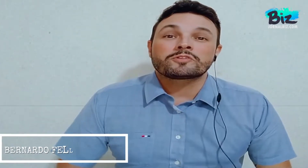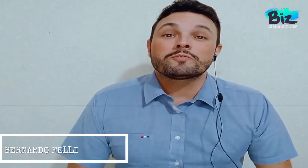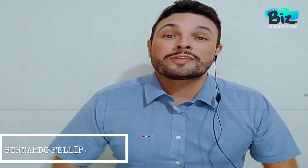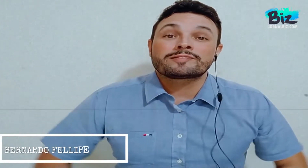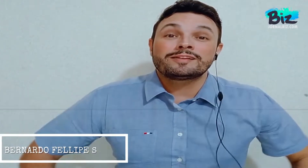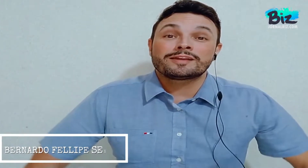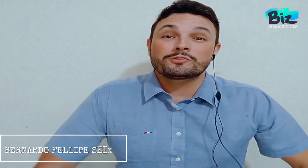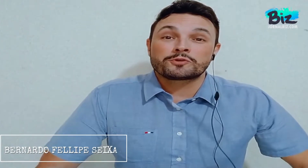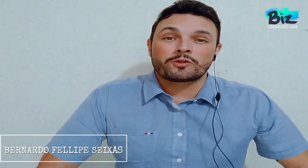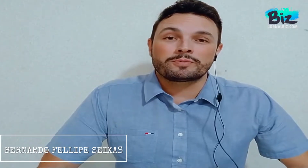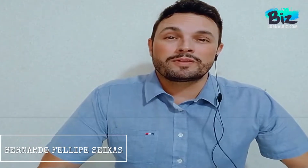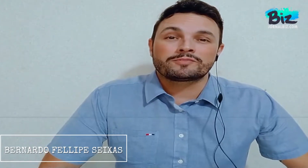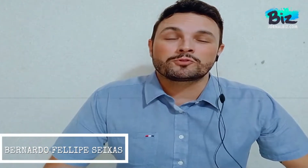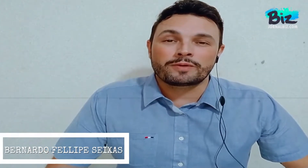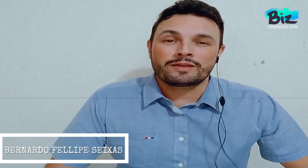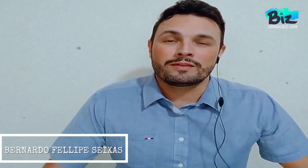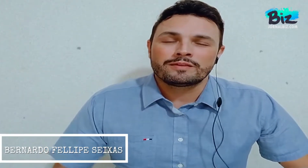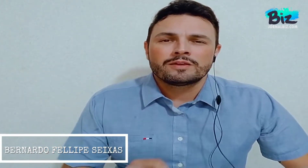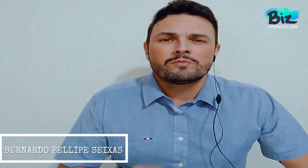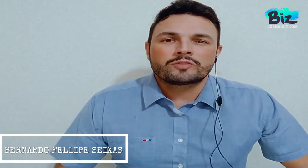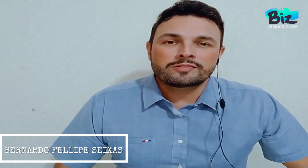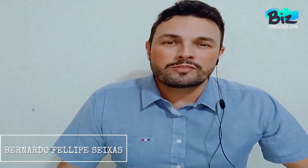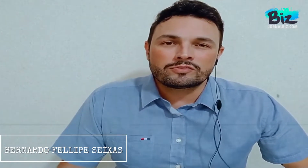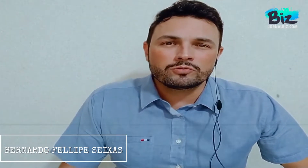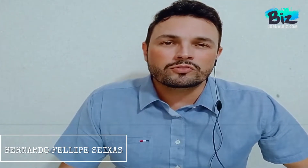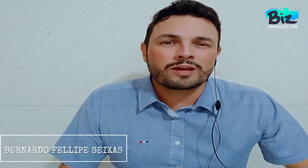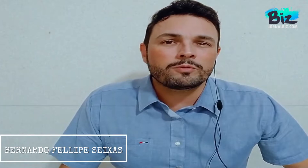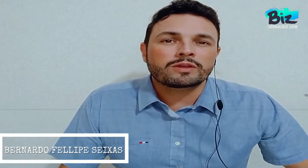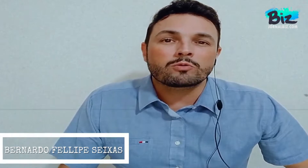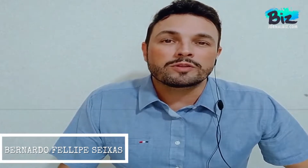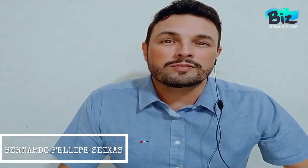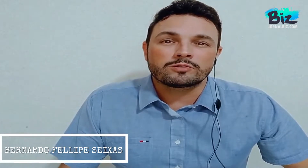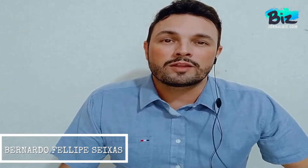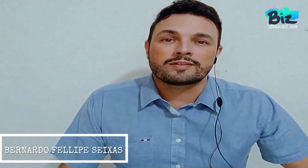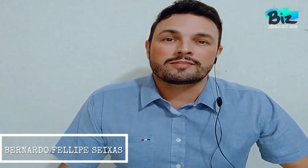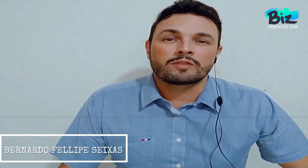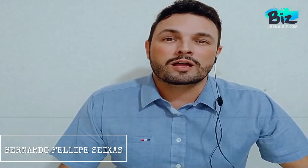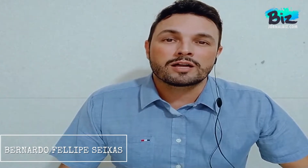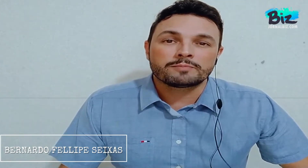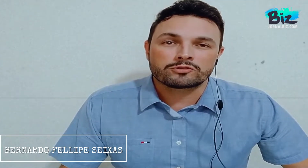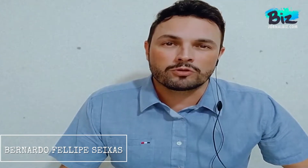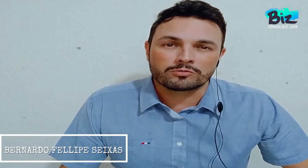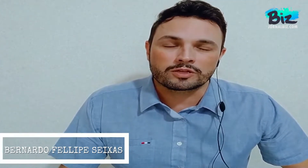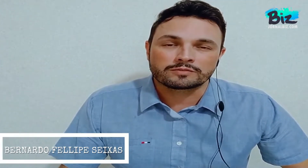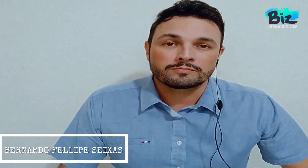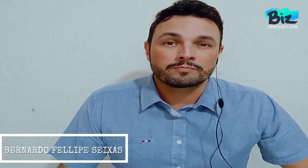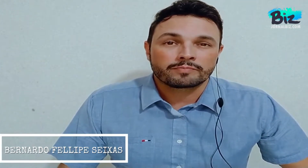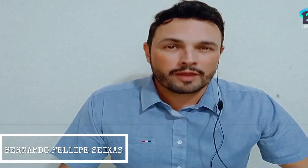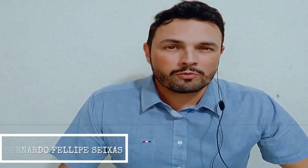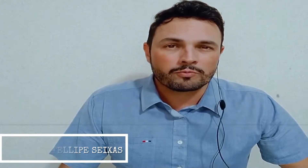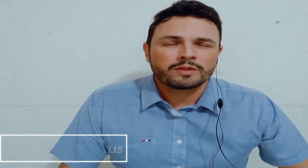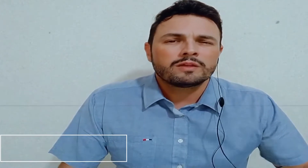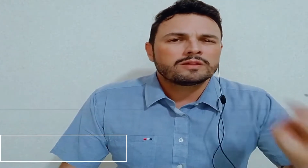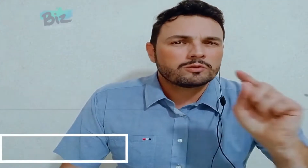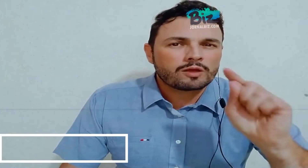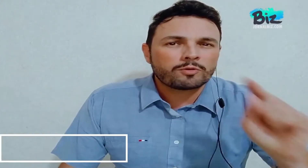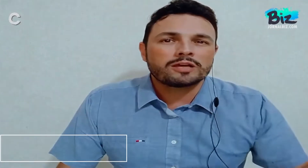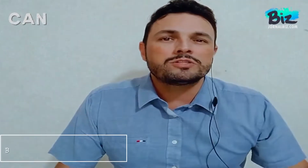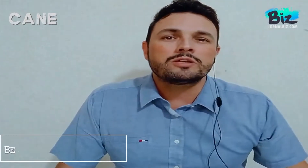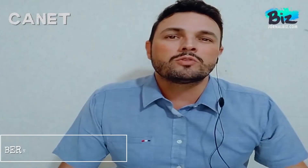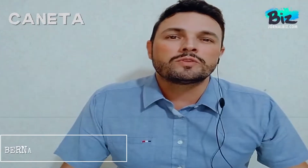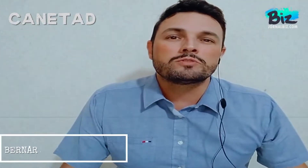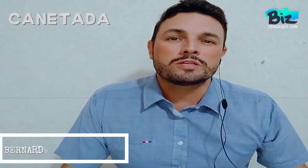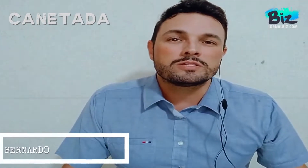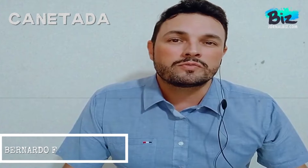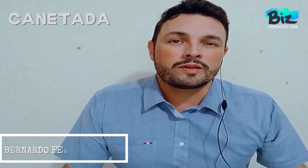salve salve você que se liga no jornal Bis tudo bem você assistiu sabe o que aconteceu na sessão da Câmara de ontem não então